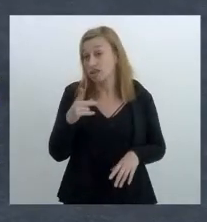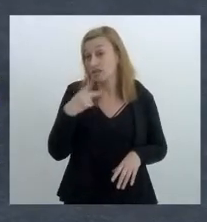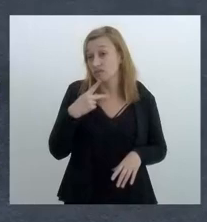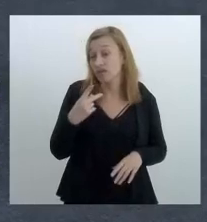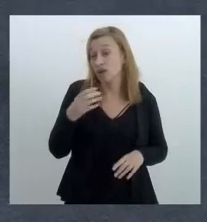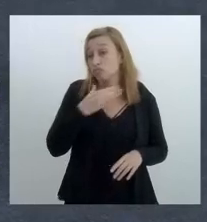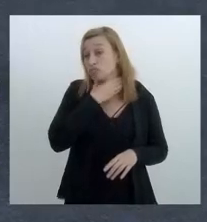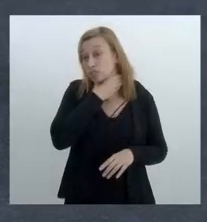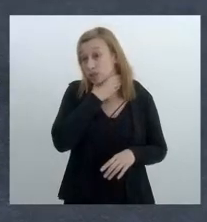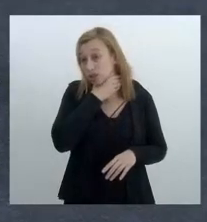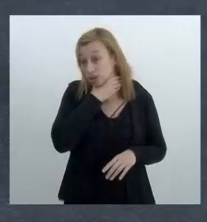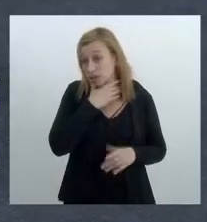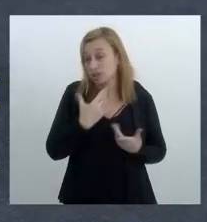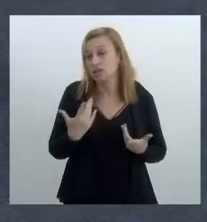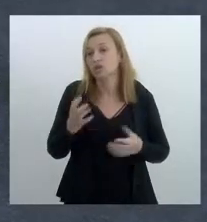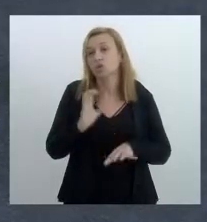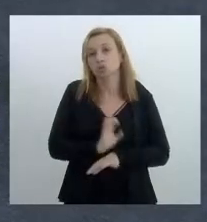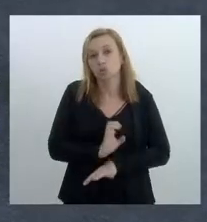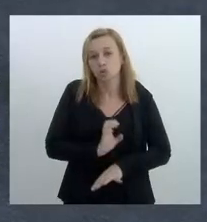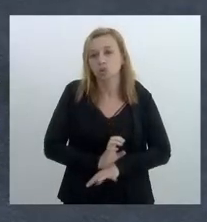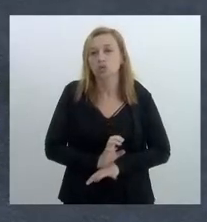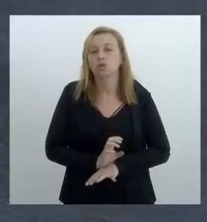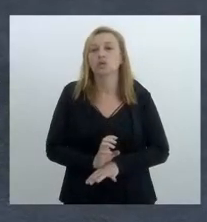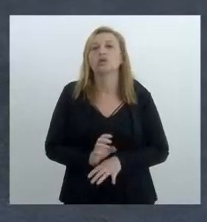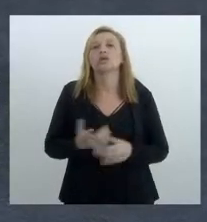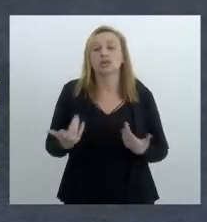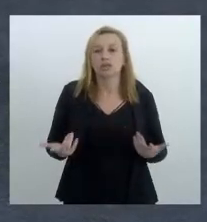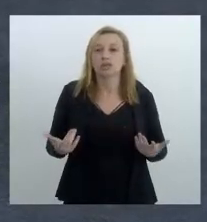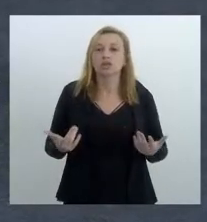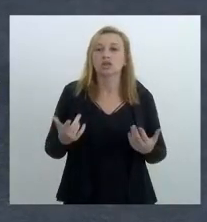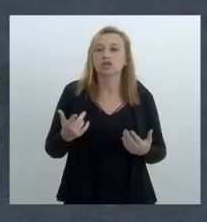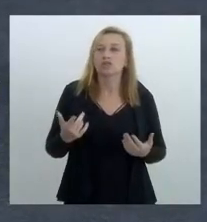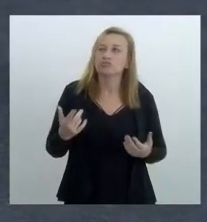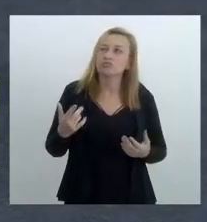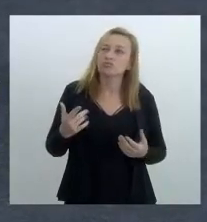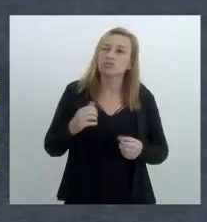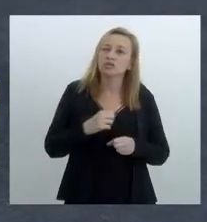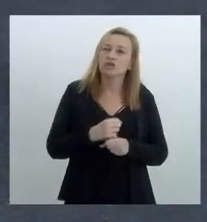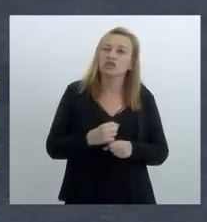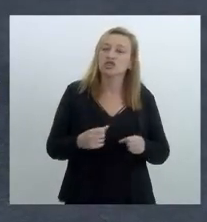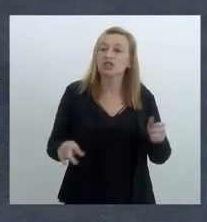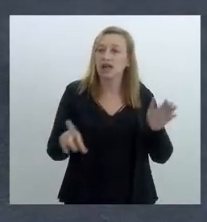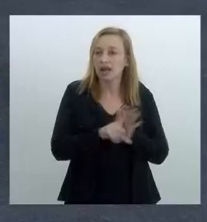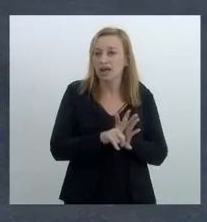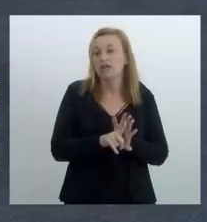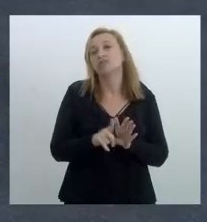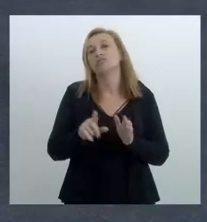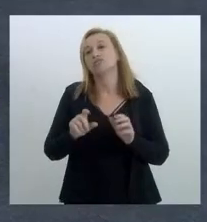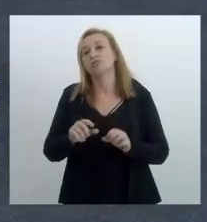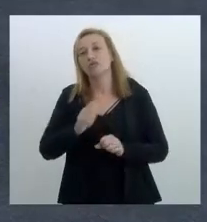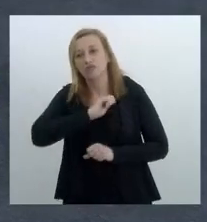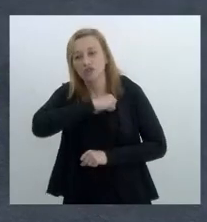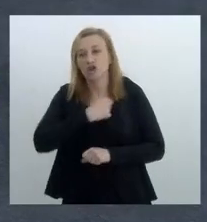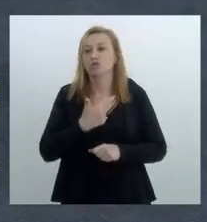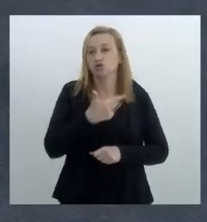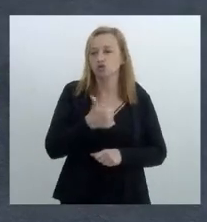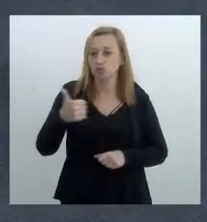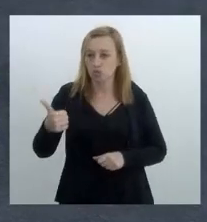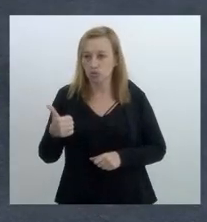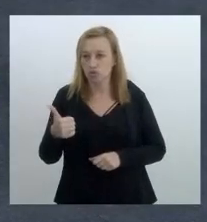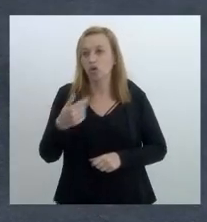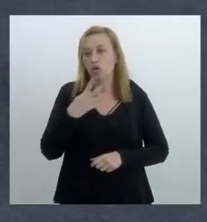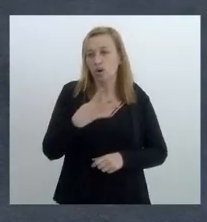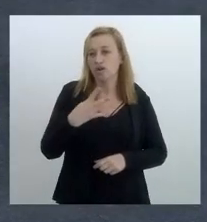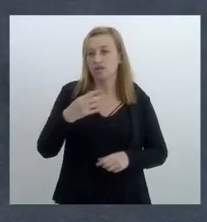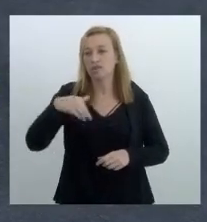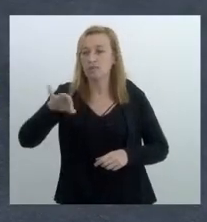crise de desfinanciamento do Estado. Essa é a retórica liberal que se tem desde a Lei de Responsabilidade Fiscal de 2000, de 4 de maio. De